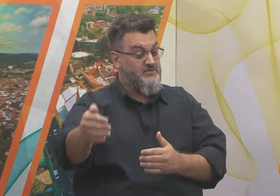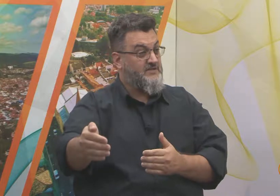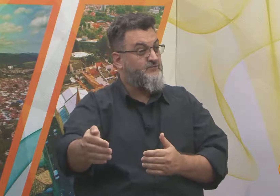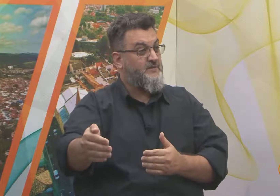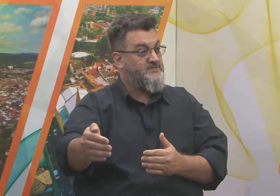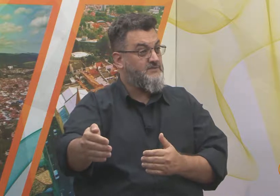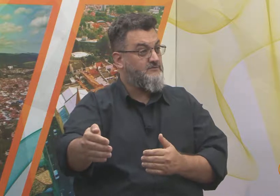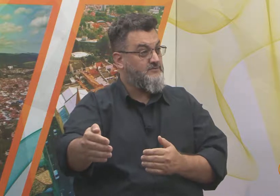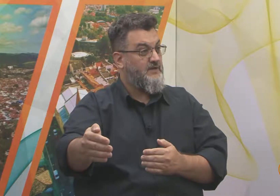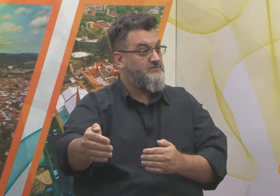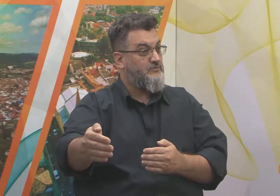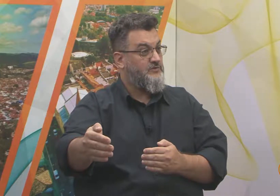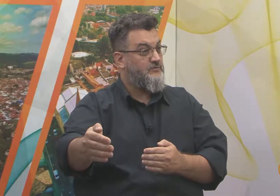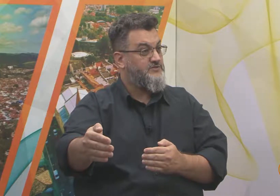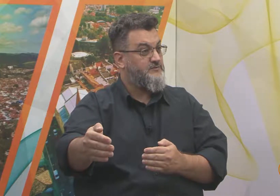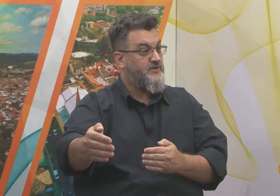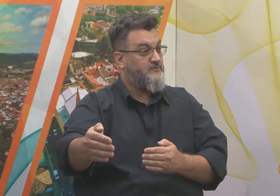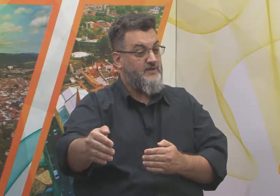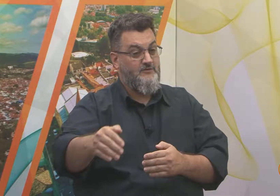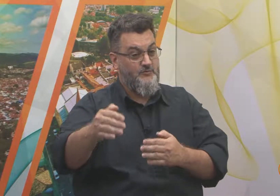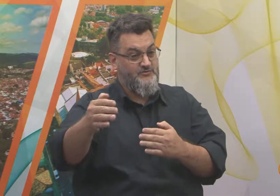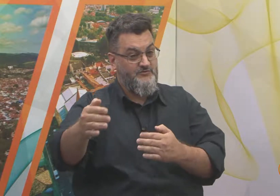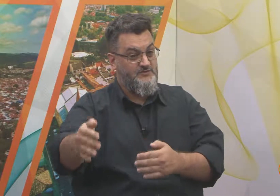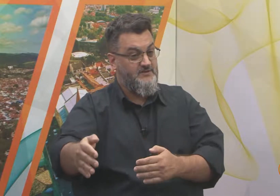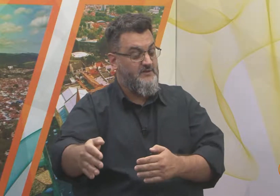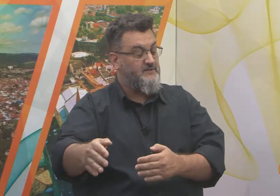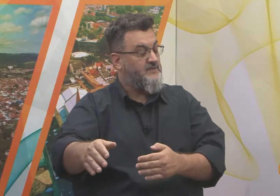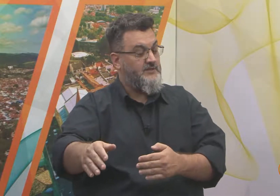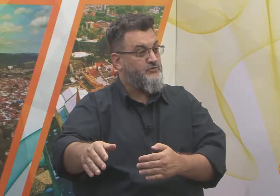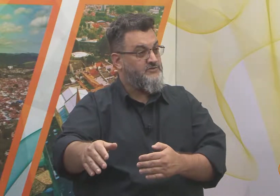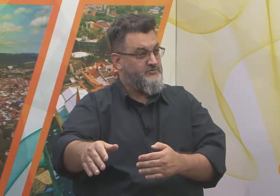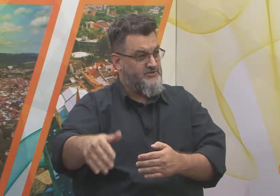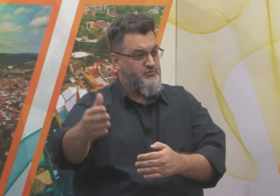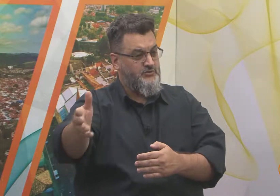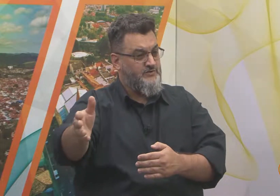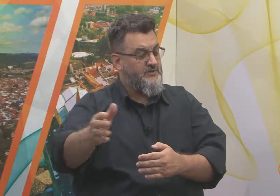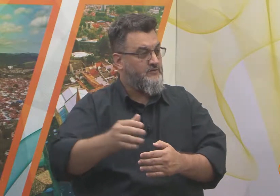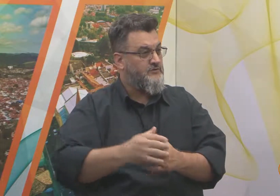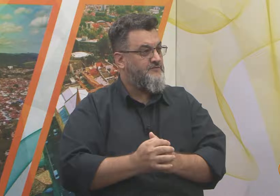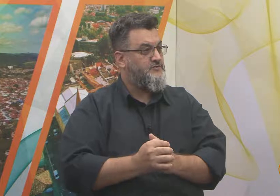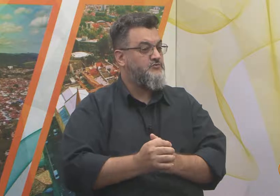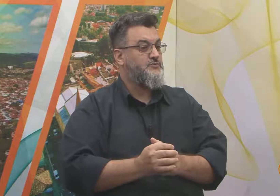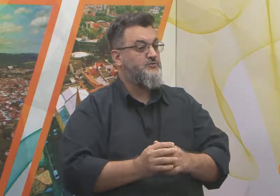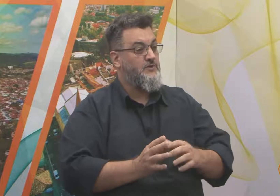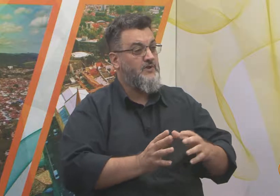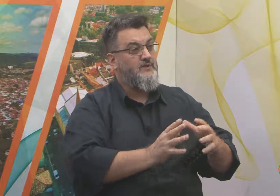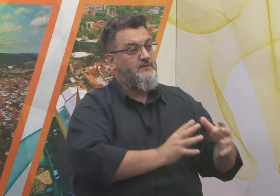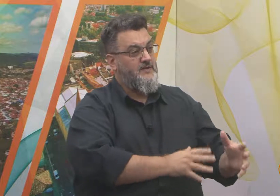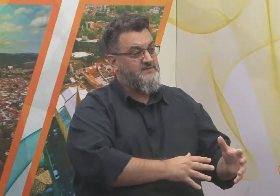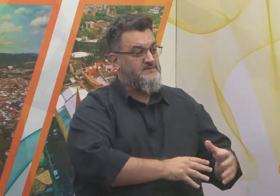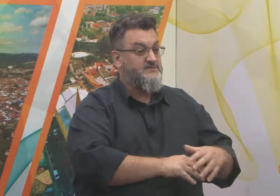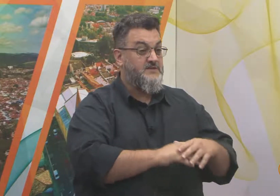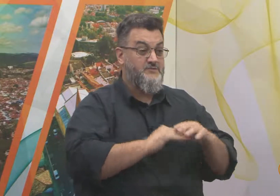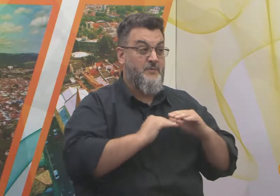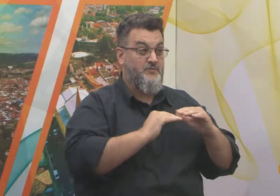pesquisar, buscar informação, caso não tenha conhecimento dela, do ponto de vista da Lei 8078, né, que é a Código de Defesa do Consumidor, e dessas instâncias para poder